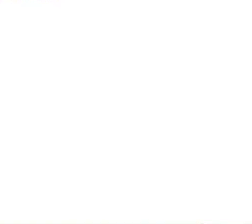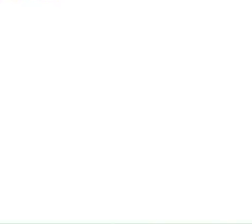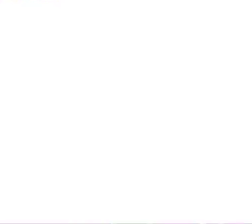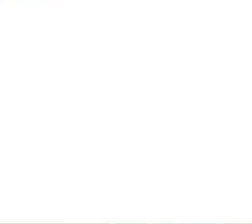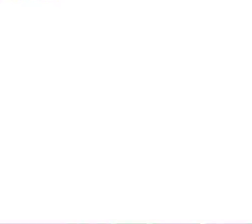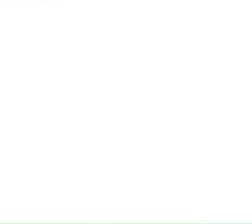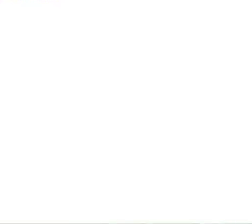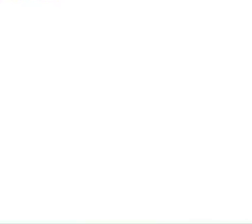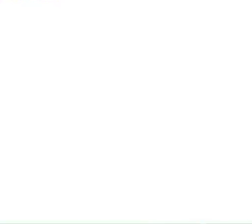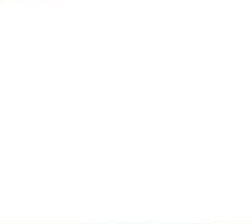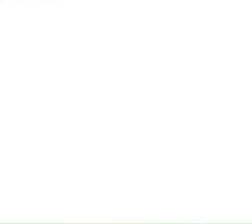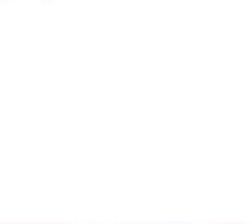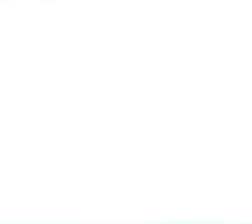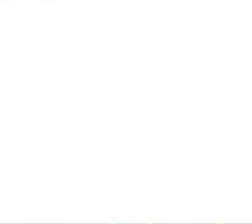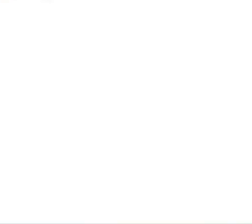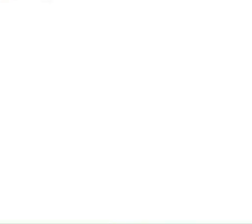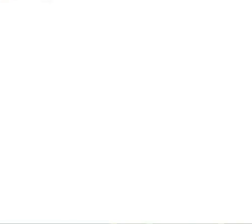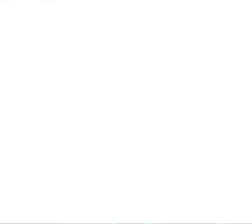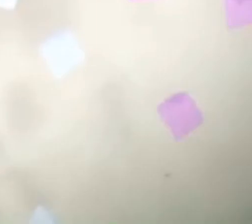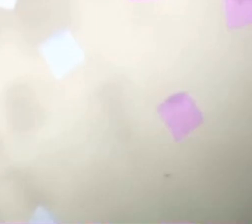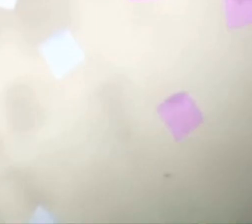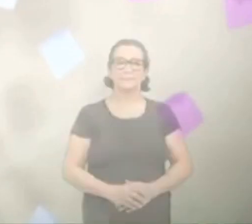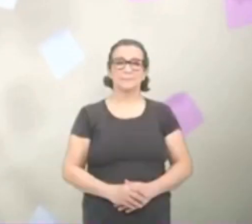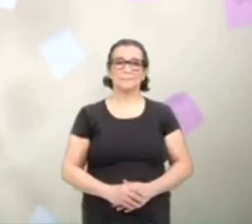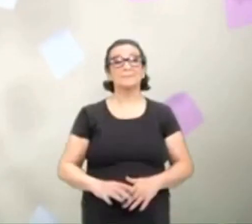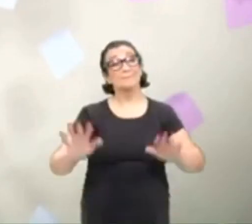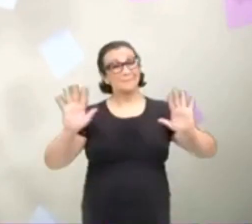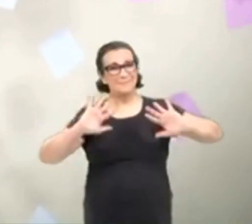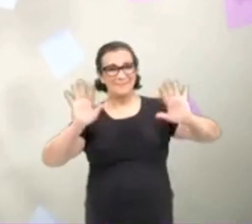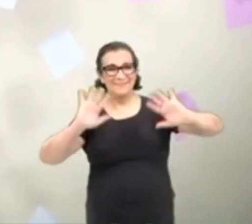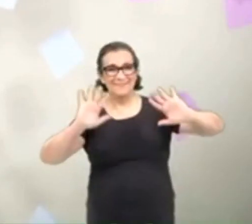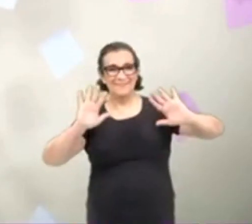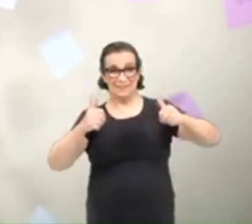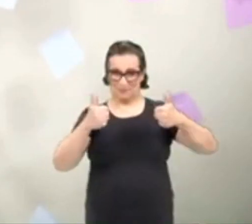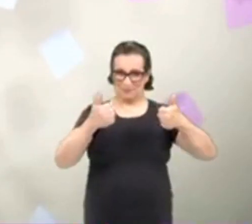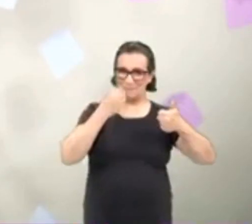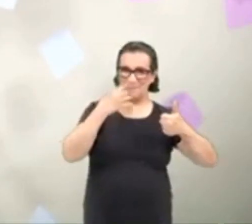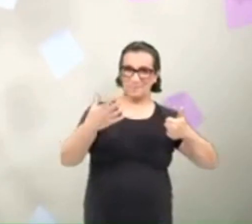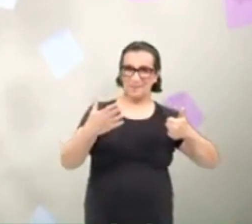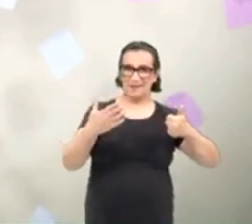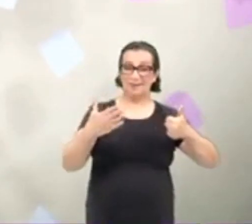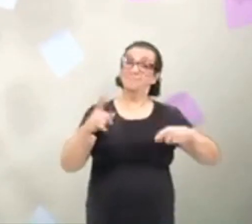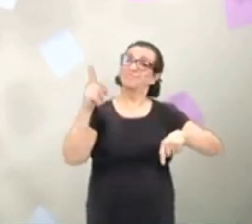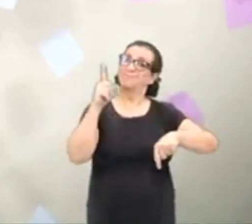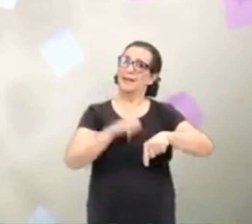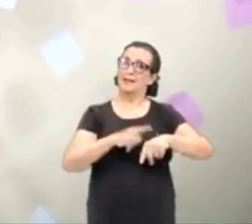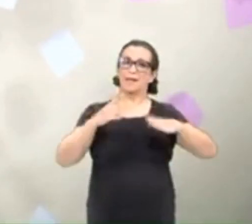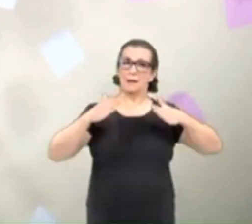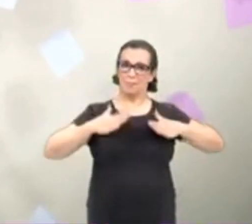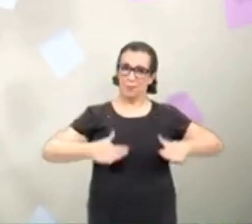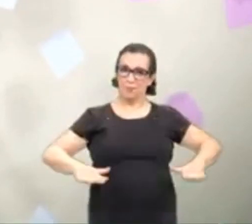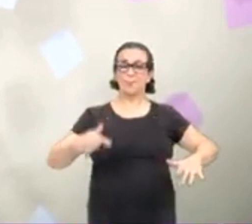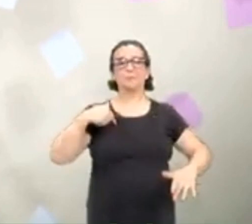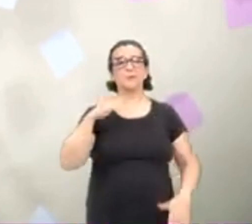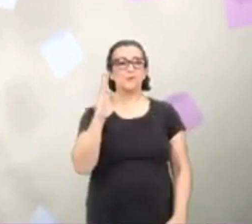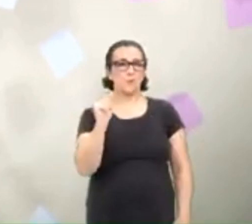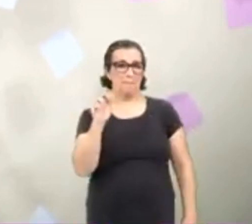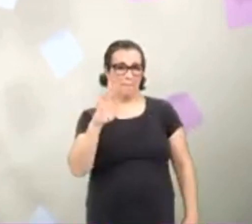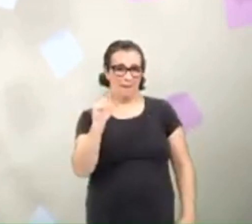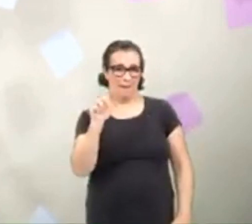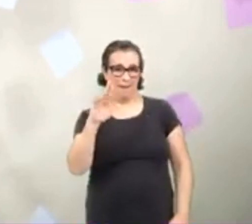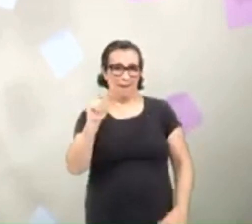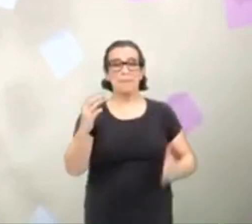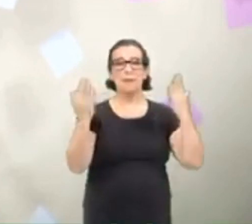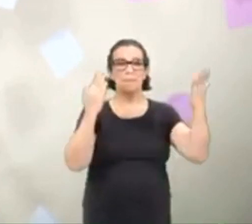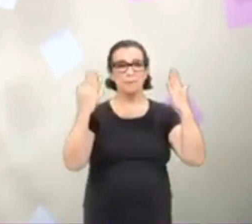E aí o Olá tudo bem É Tempo de pausar eu sou Bárbara evitar